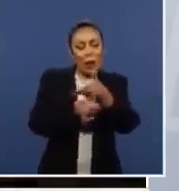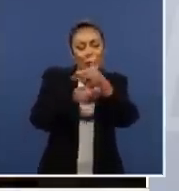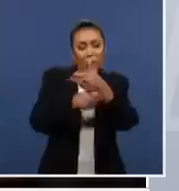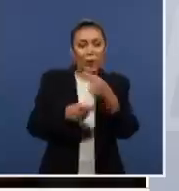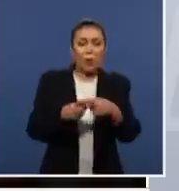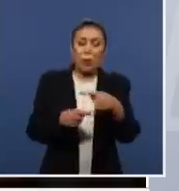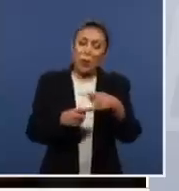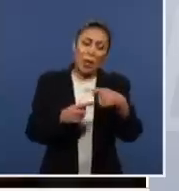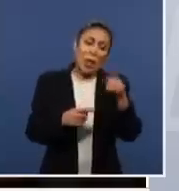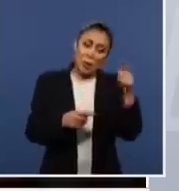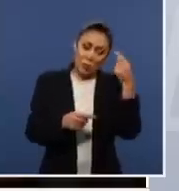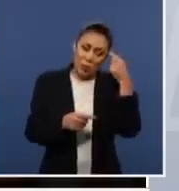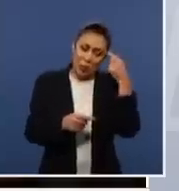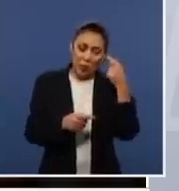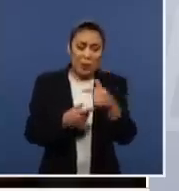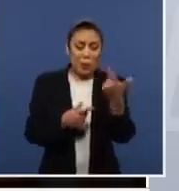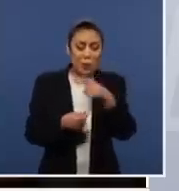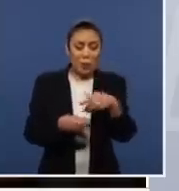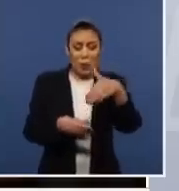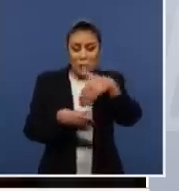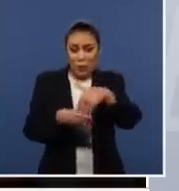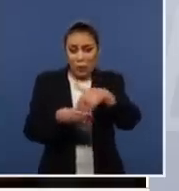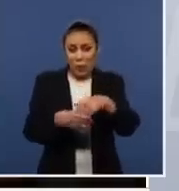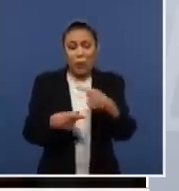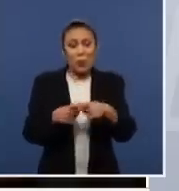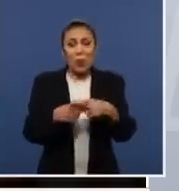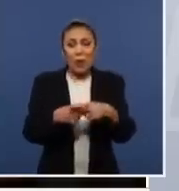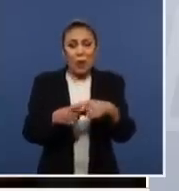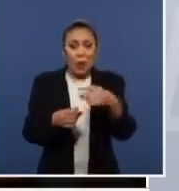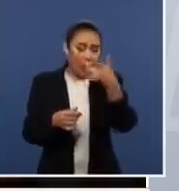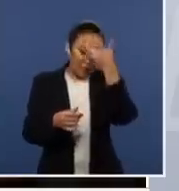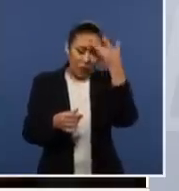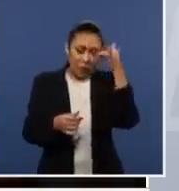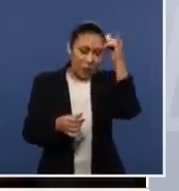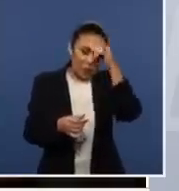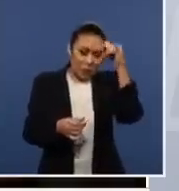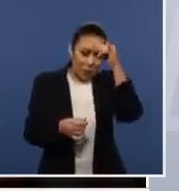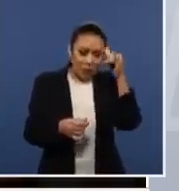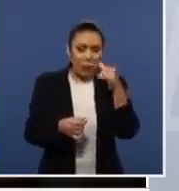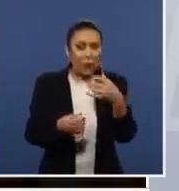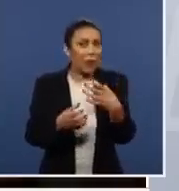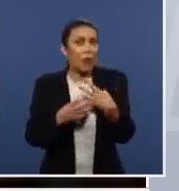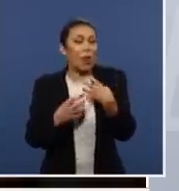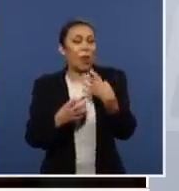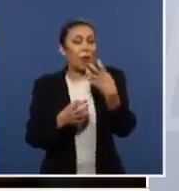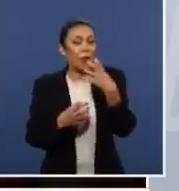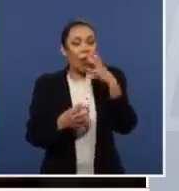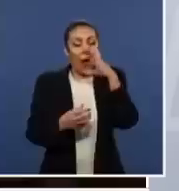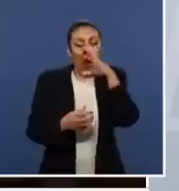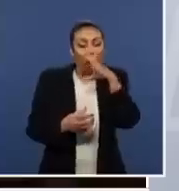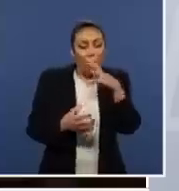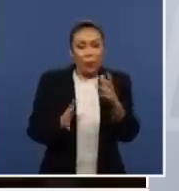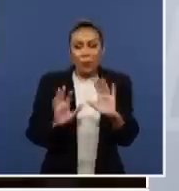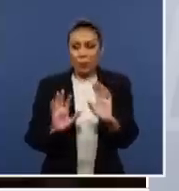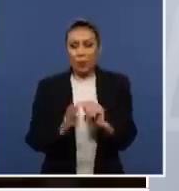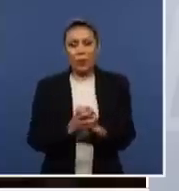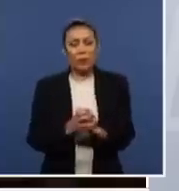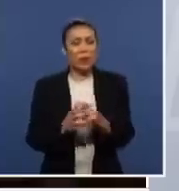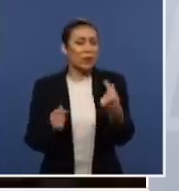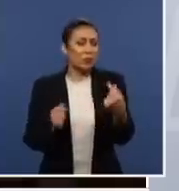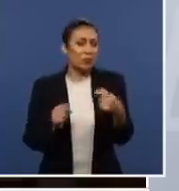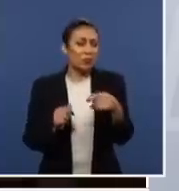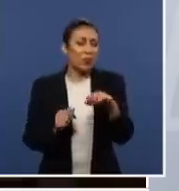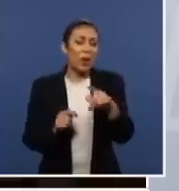voto com um bando de idiotas que se impressiona com esse tipo de palhaçada. É essa situação